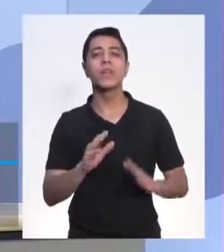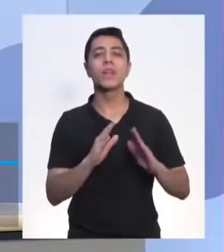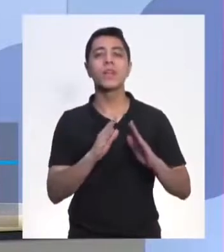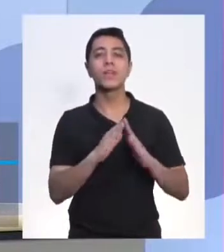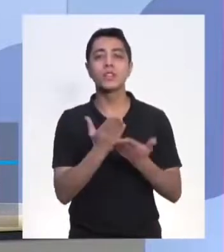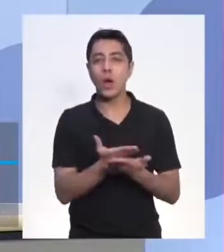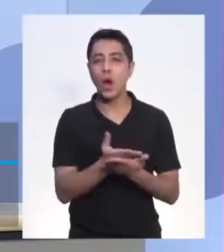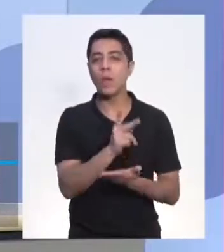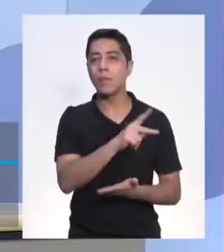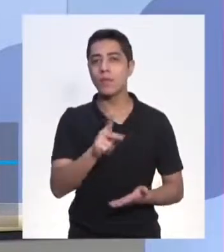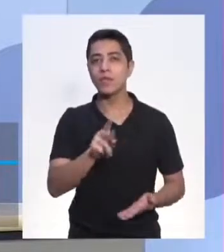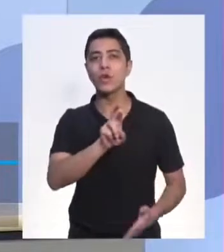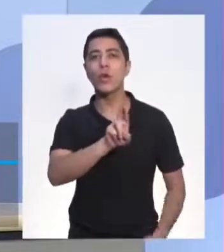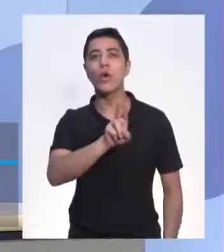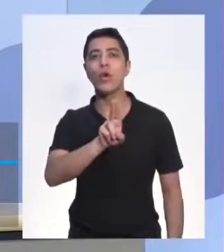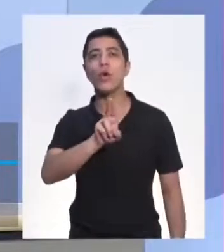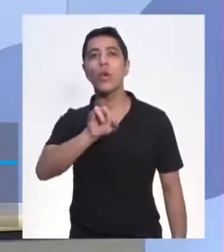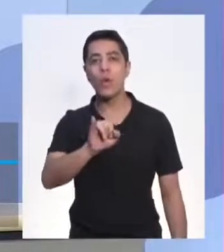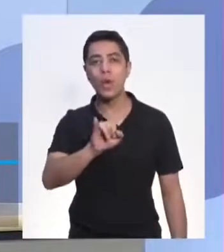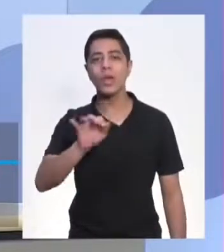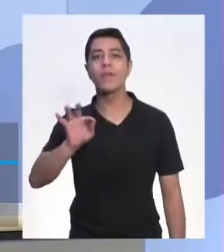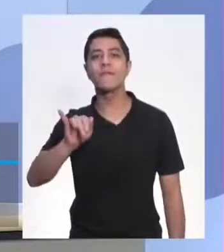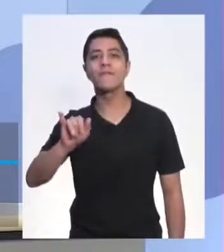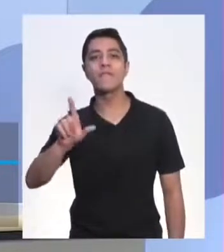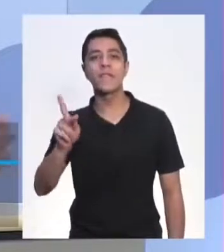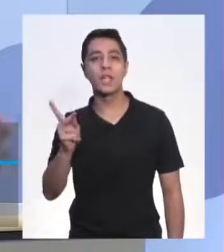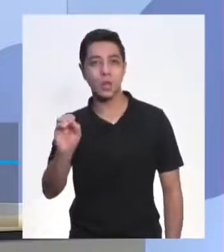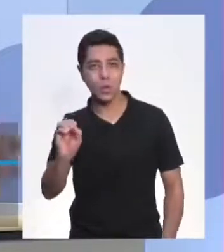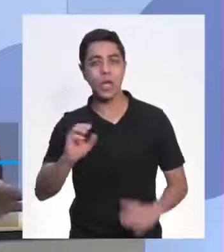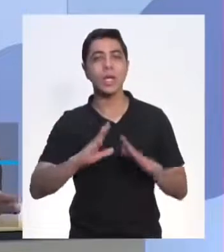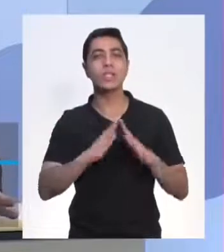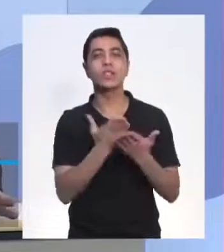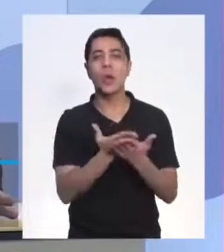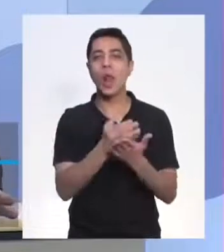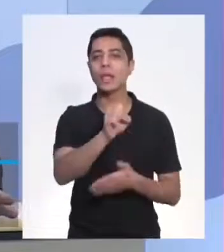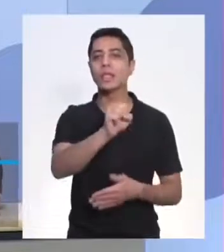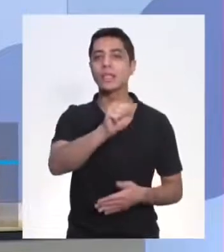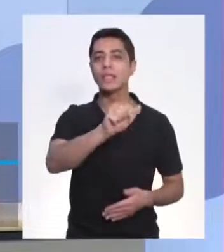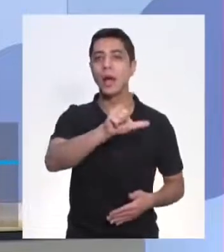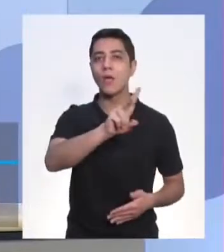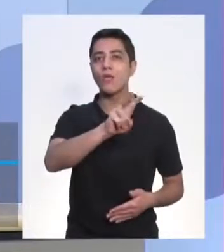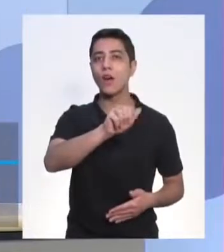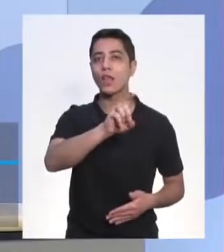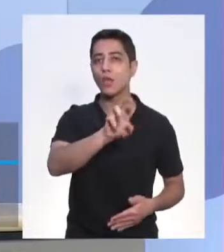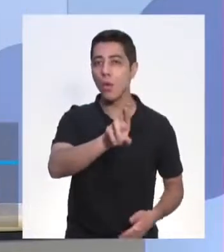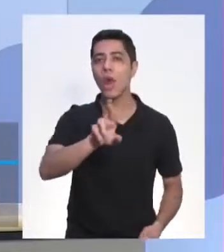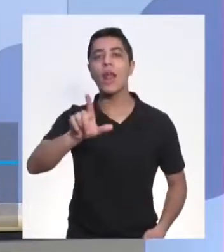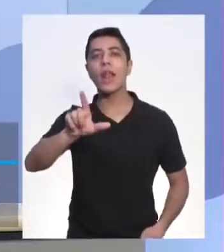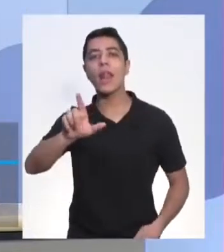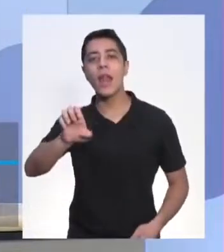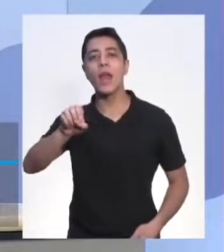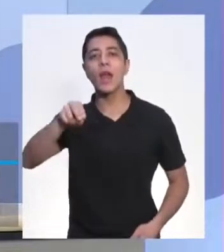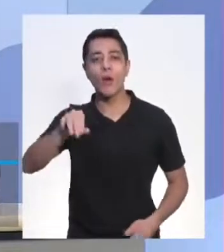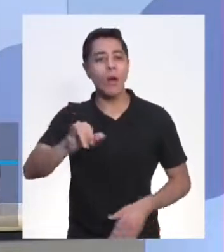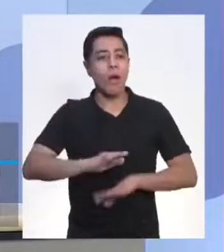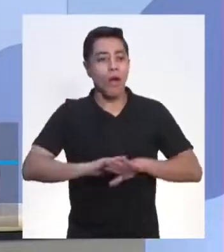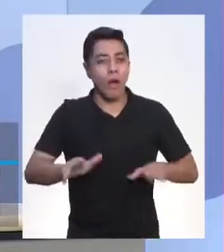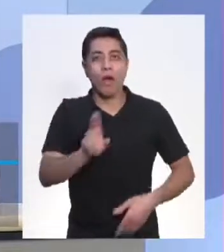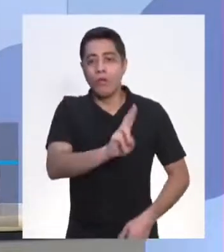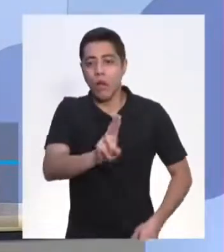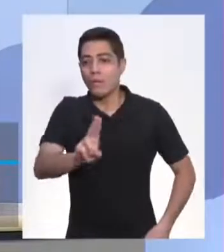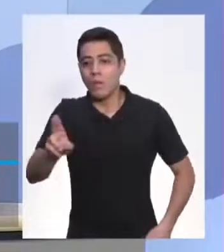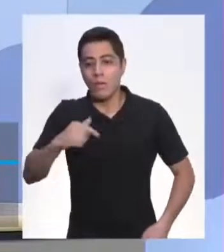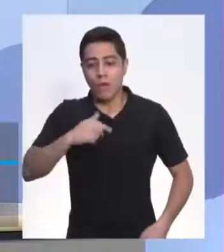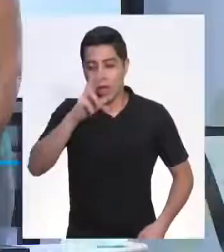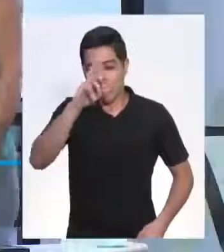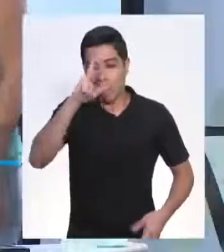Prado de Mendonça Filho, e Escola Salvador de Leone. Chega, estou falando muito errado. E aí, professora Inês, qual é a ordem? É D, A, B,